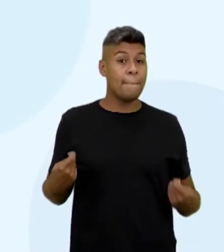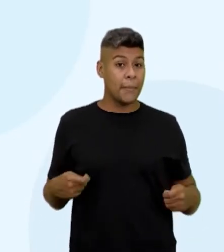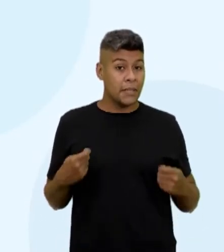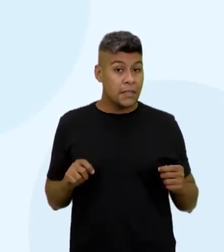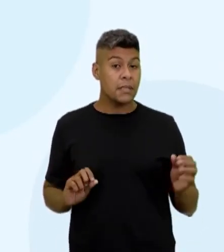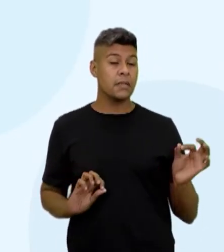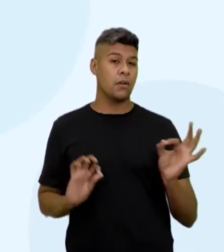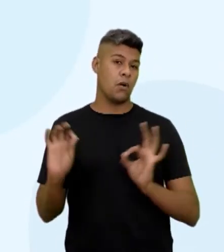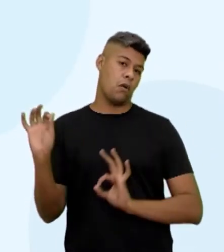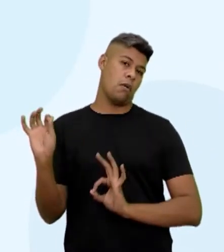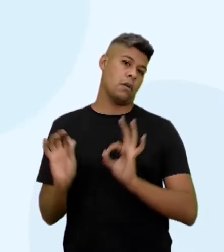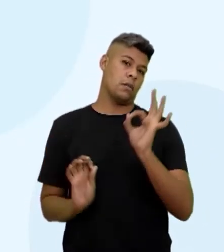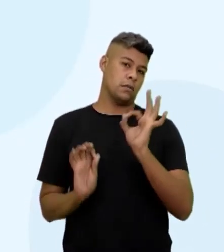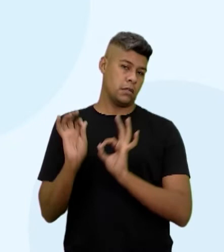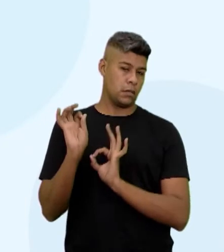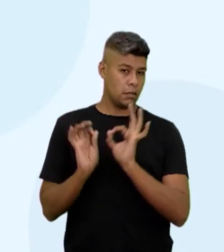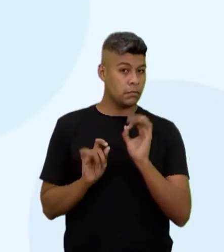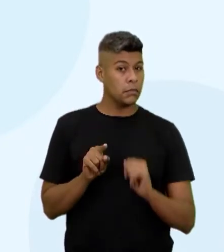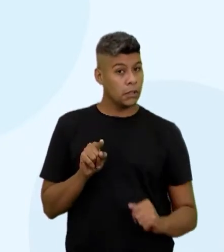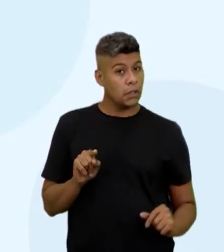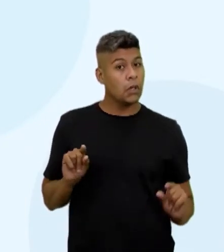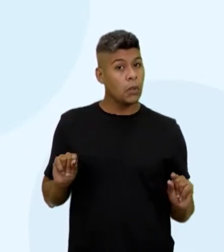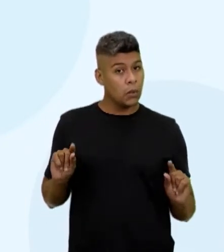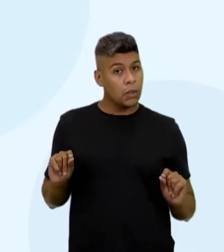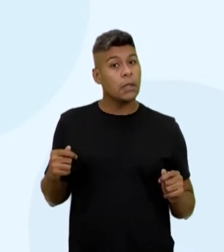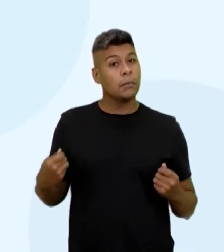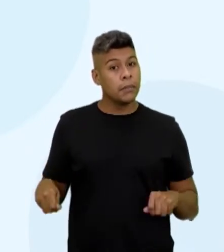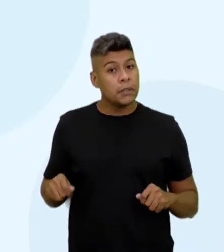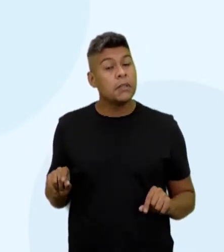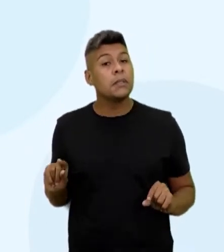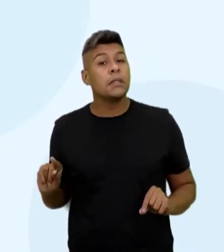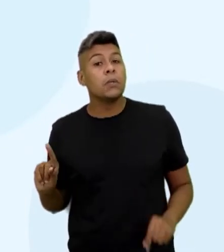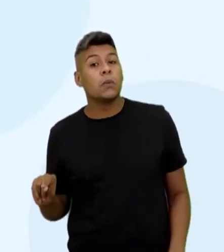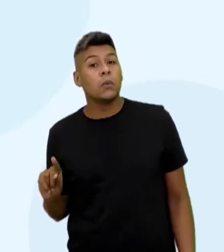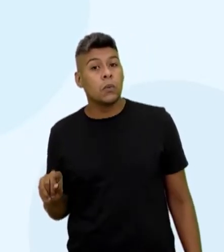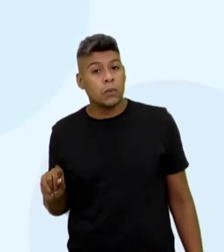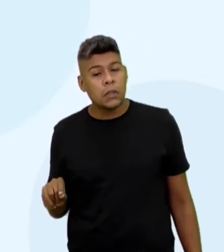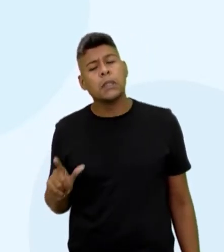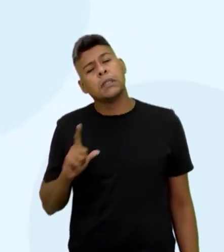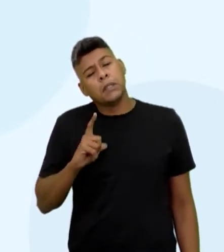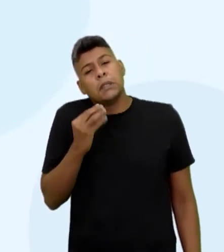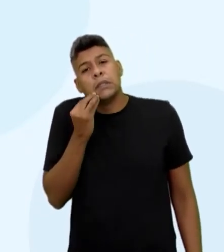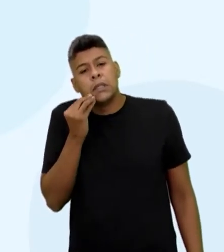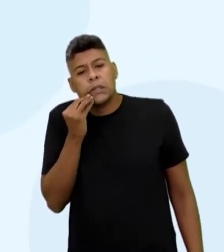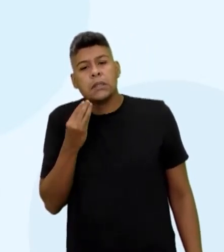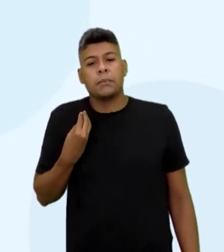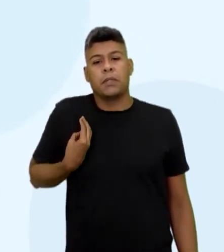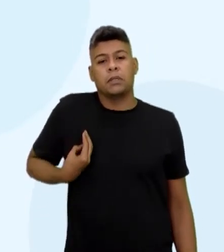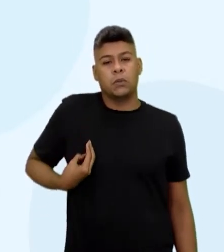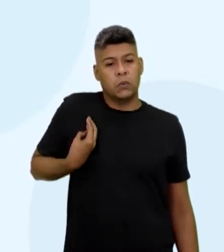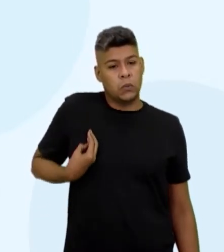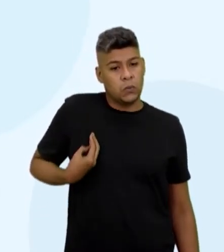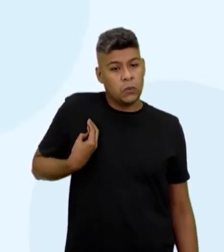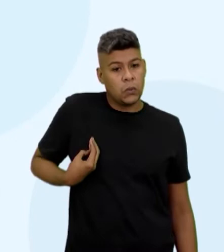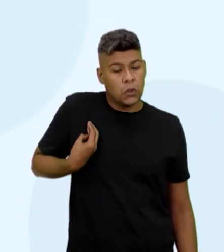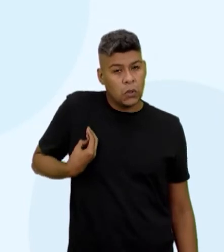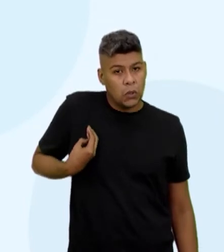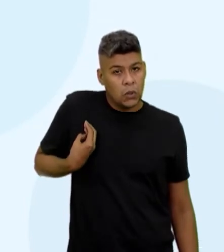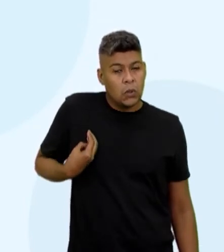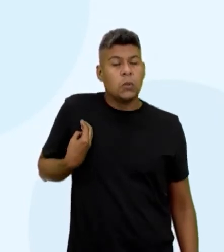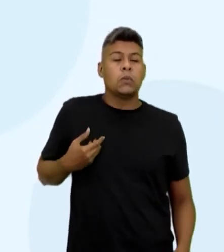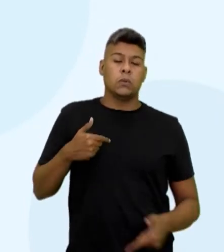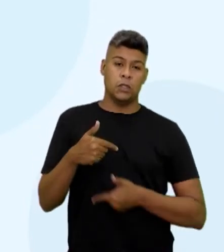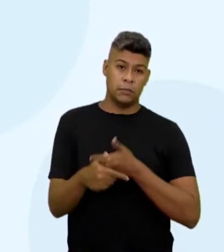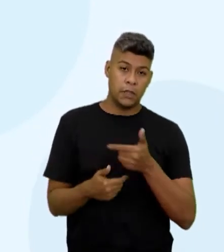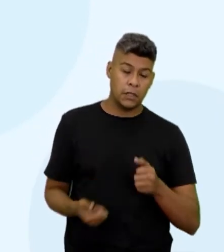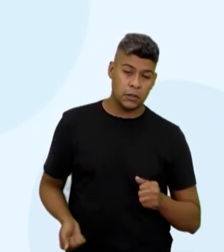precisam se organizaram E aí você a gente já tem que partir do pressuposto de que há mais chances de uma sobrevivência se estando todos